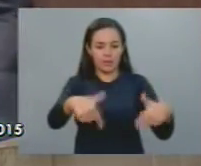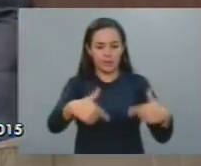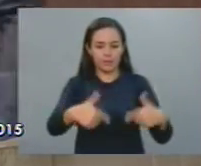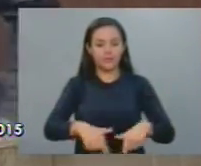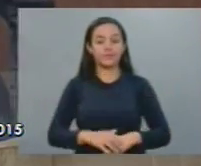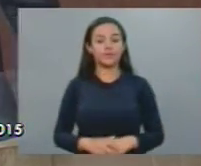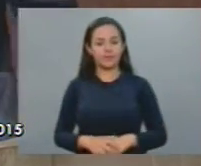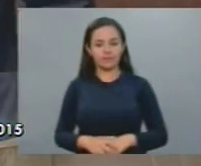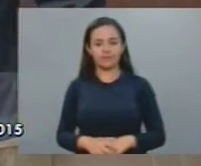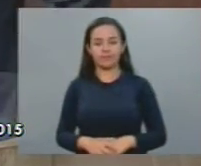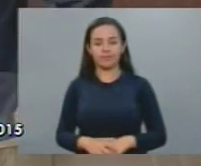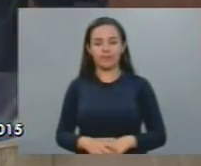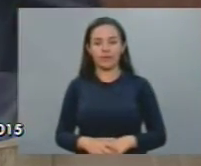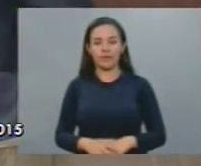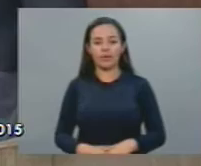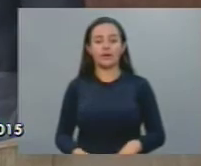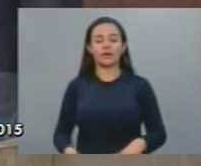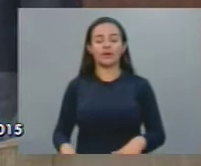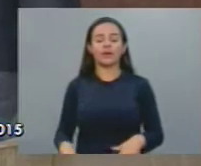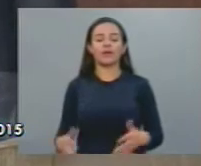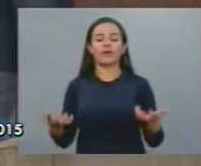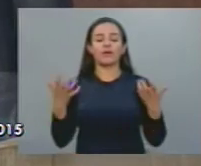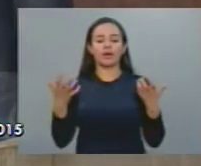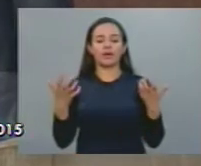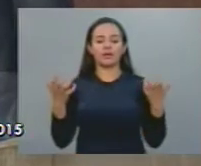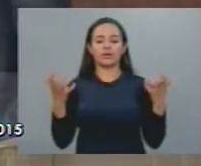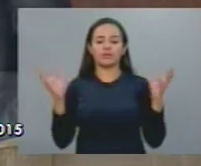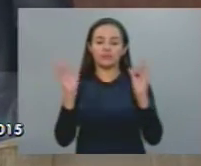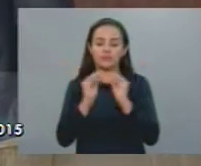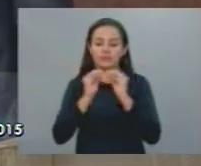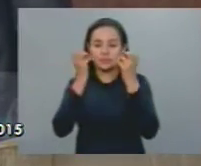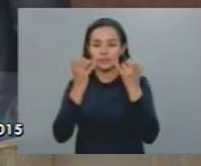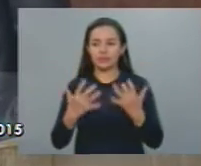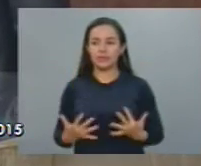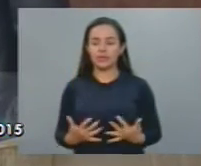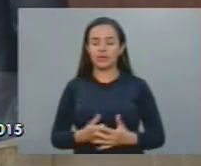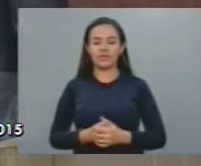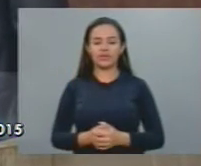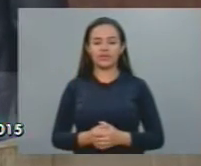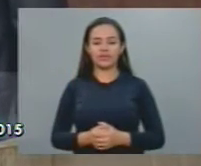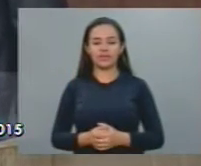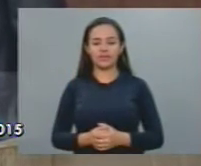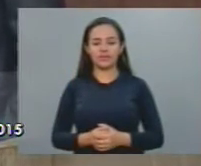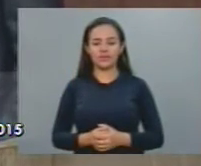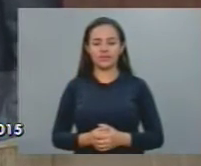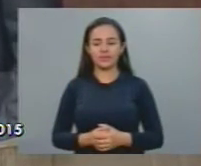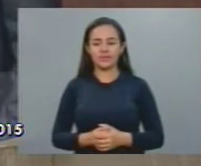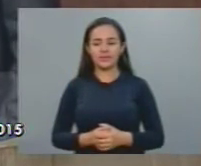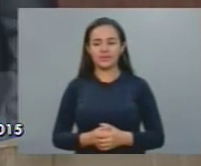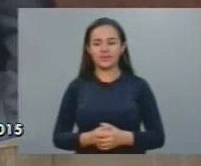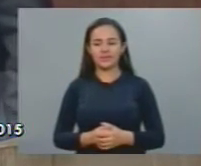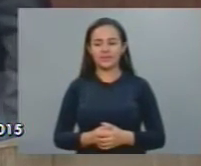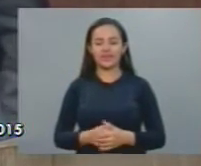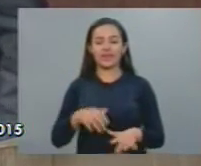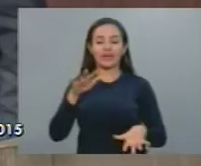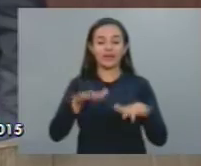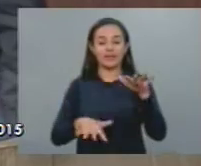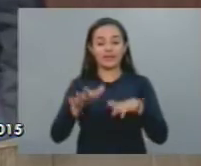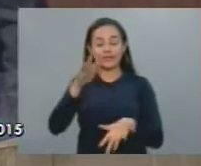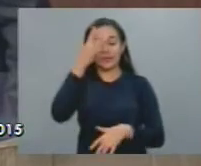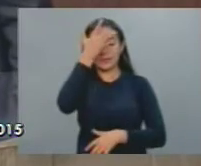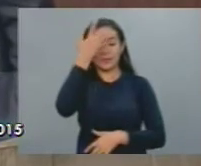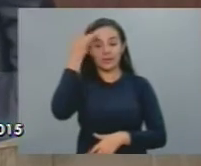vivem do seu trabalho. E aqui eu queria dizer àqueles que são, às vezes, capturados por